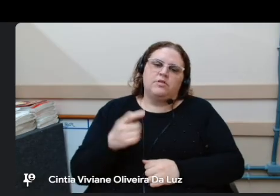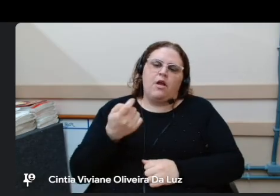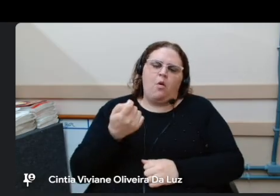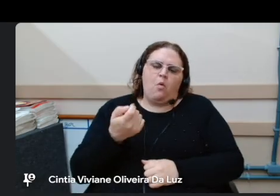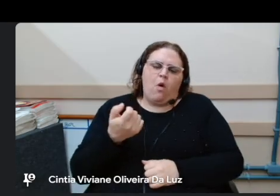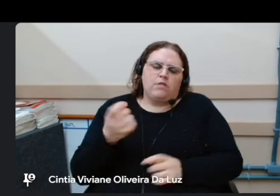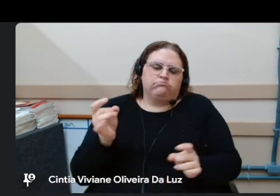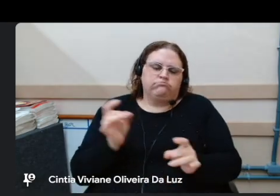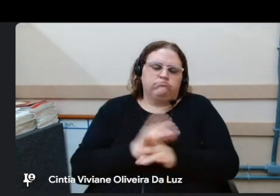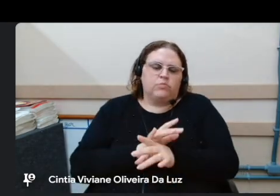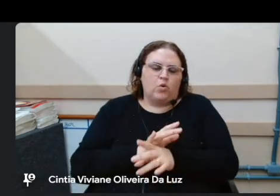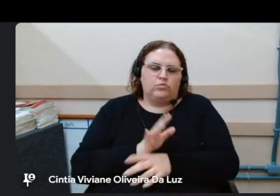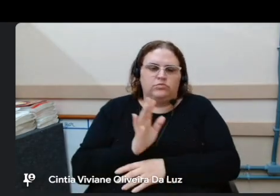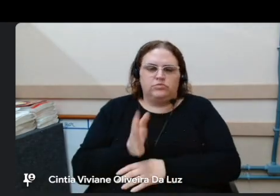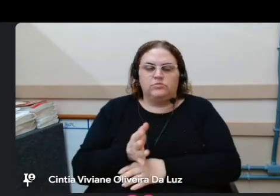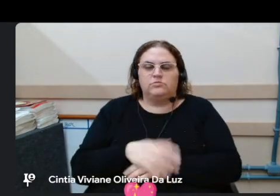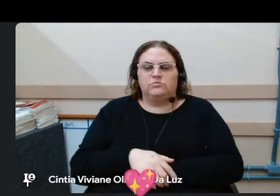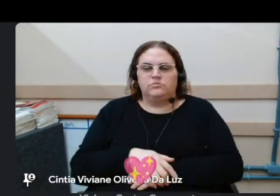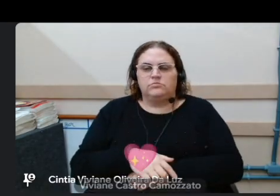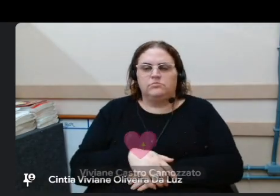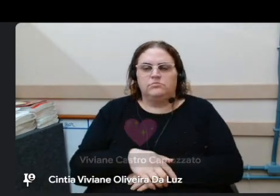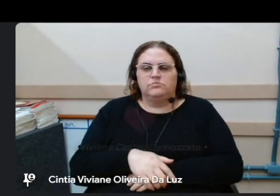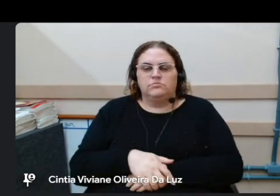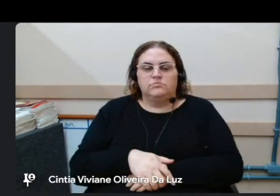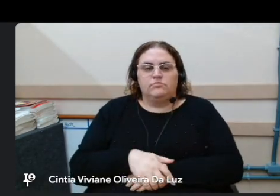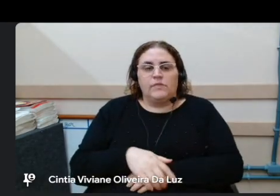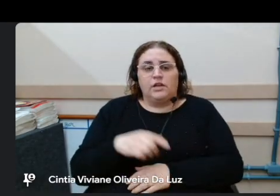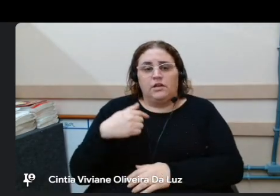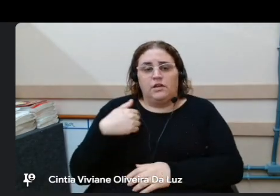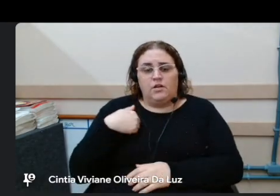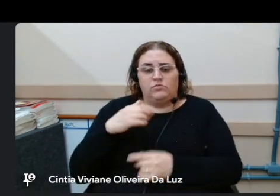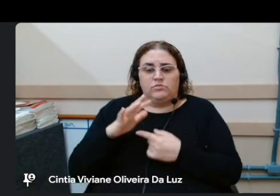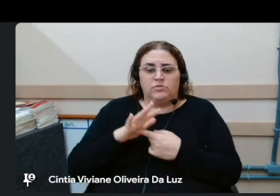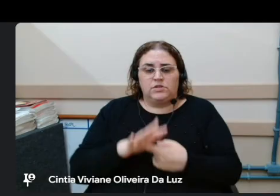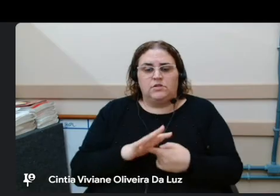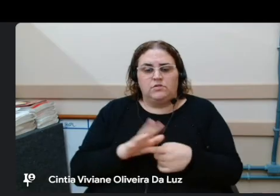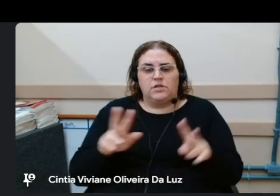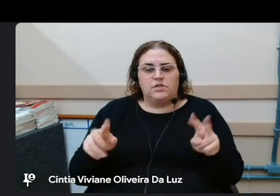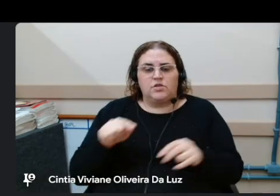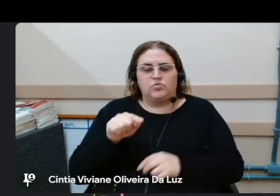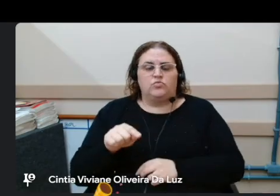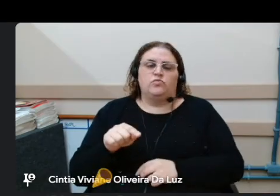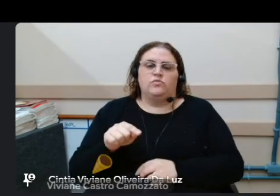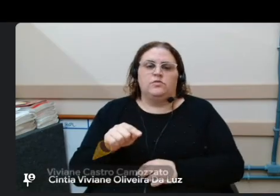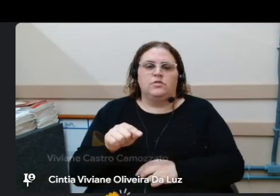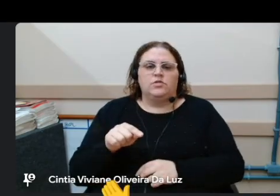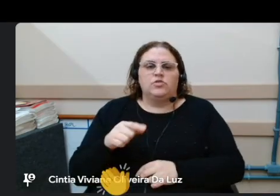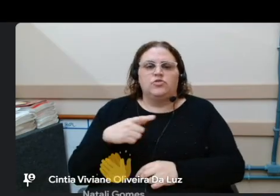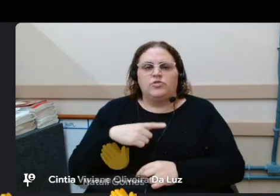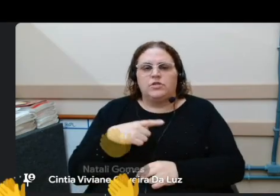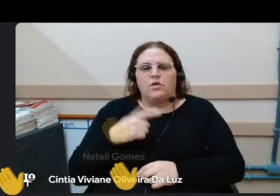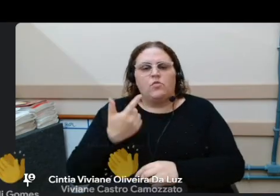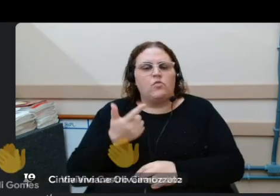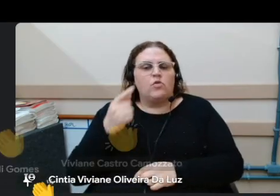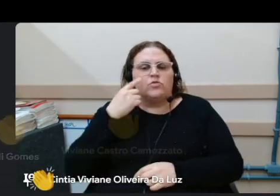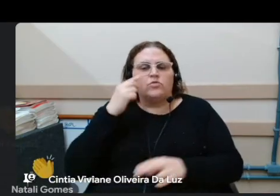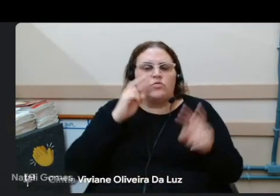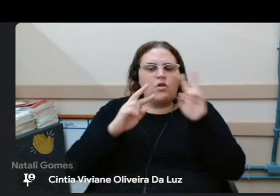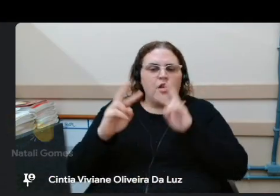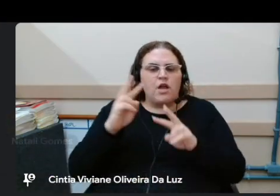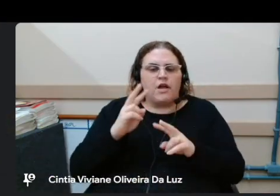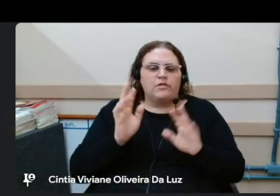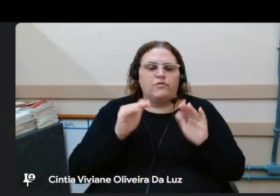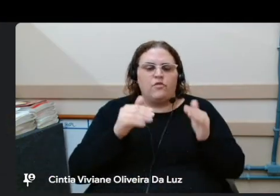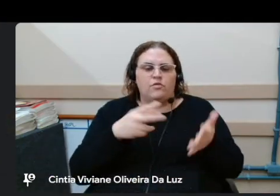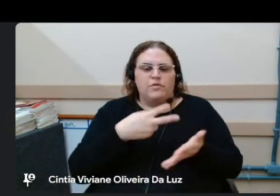tá praticamente concluído eh em que eu tô trazendo esta questão aí né de